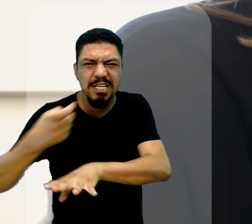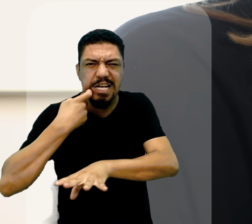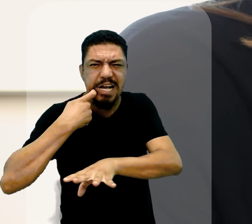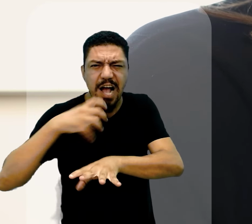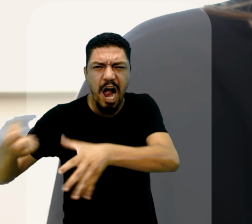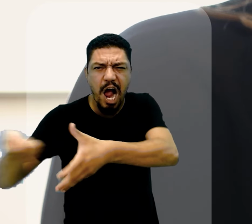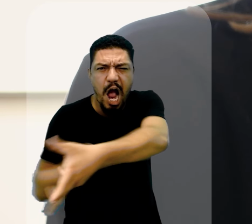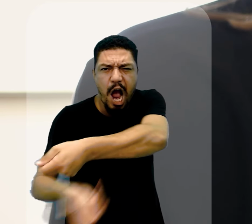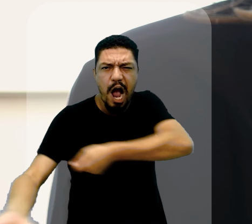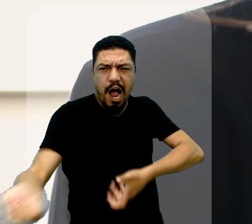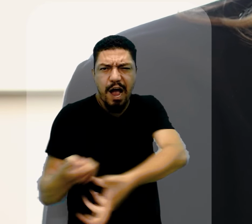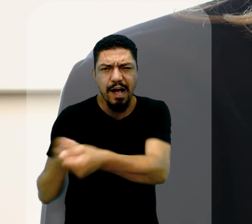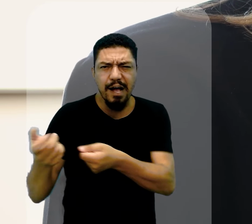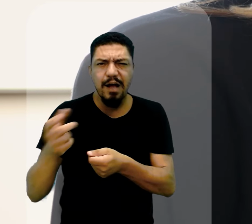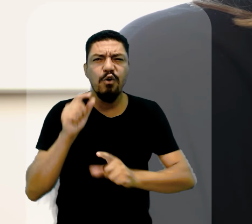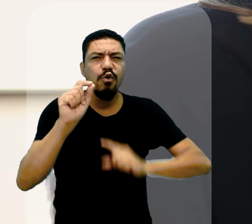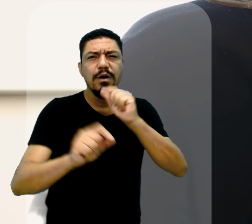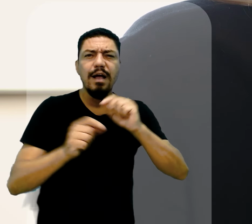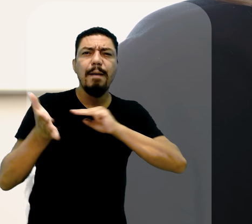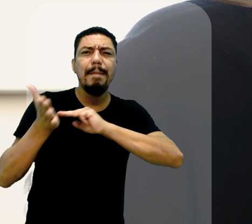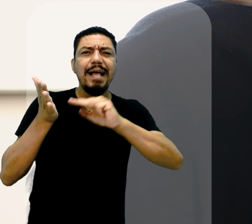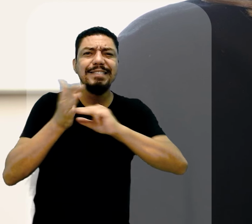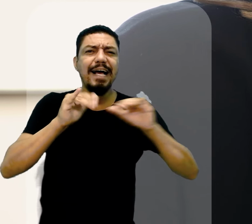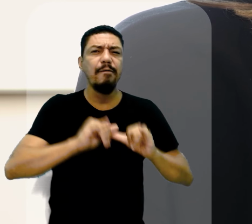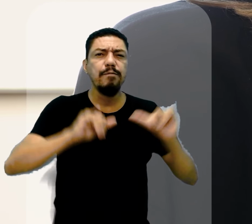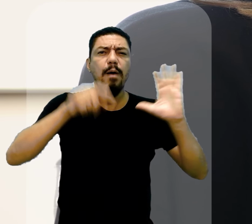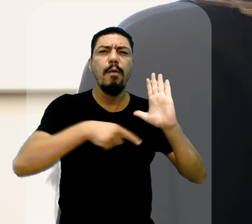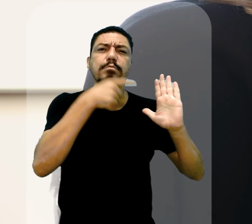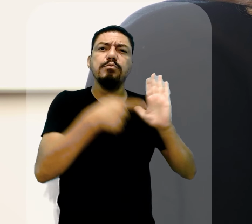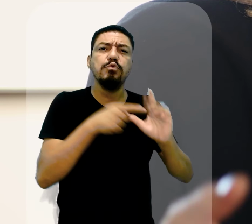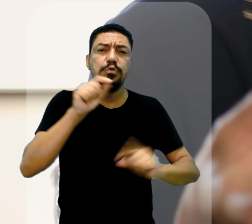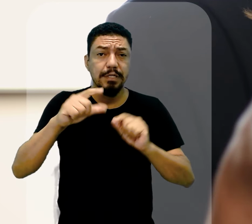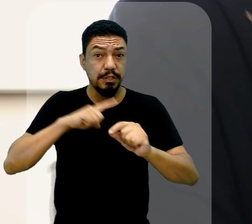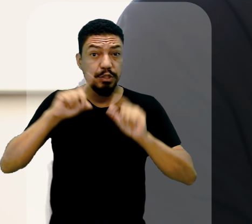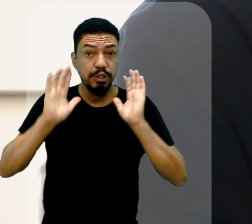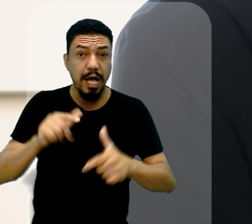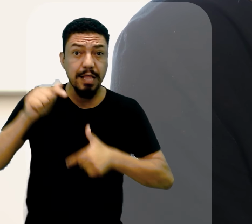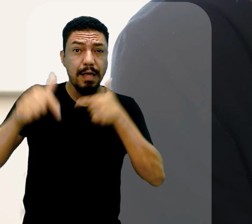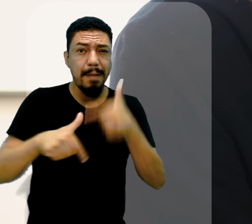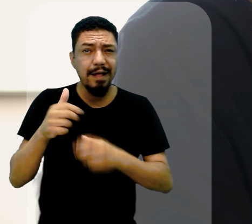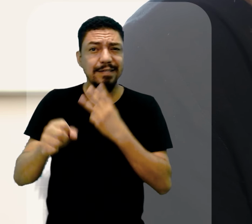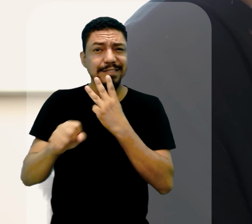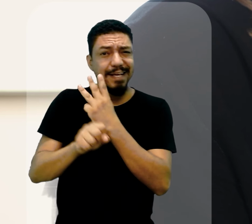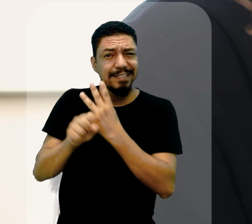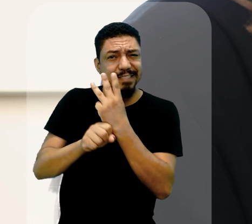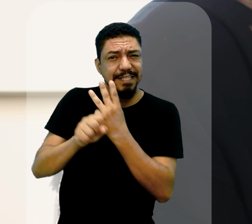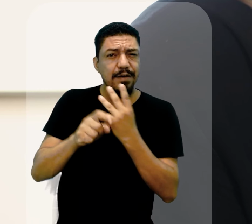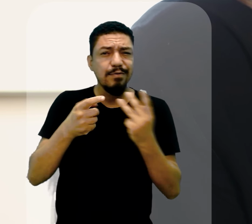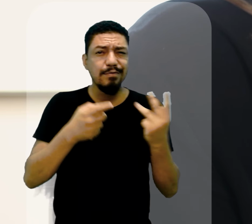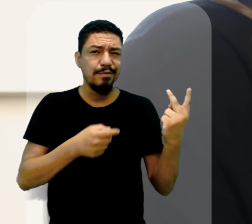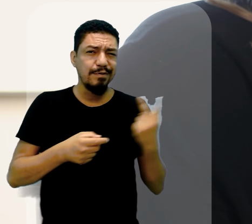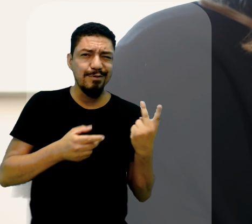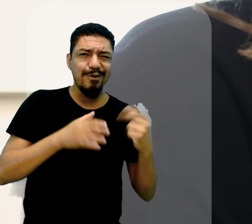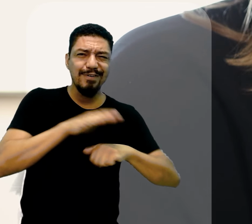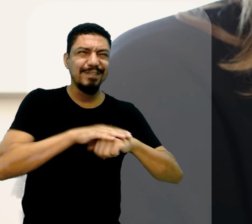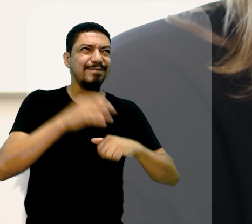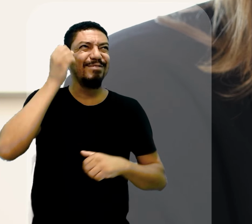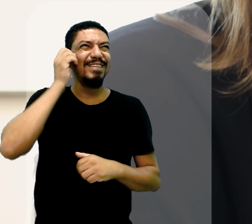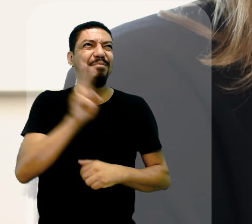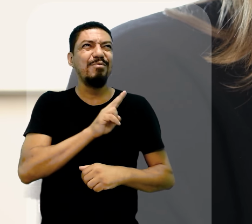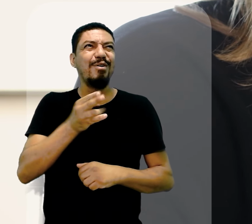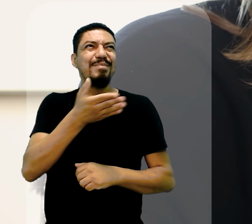mensagem profunda que eu estava pesquisando em todo esse trabalho de 3 anos. E a gente falou disso, eu não me lembro do nome, acho que ela não